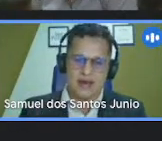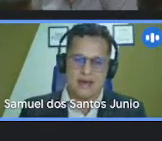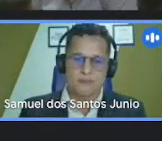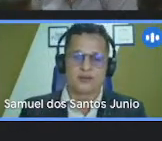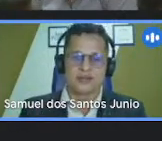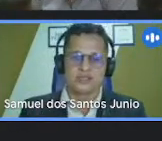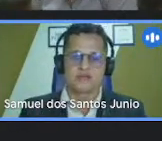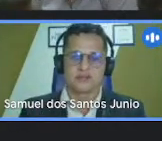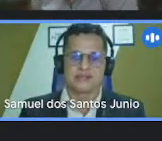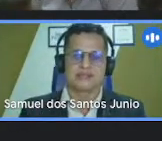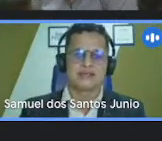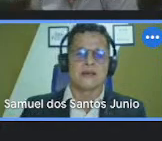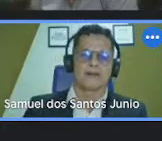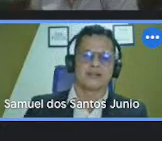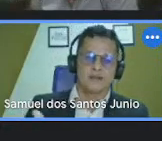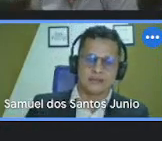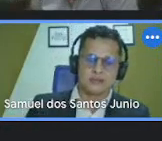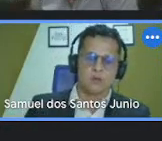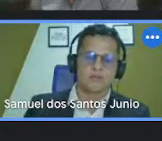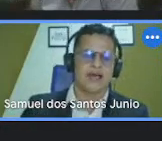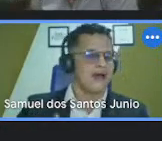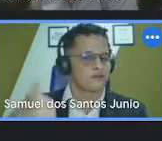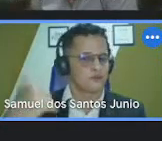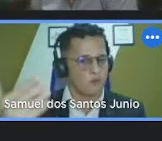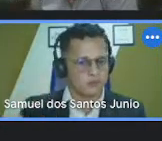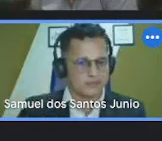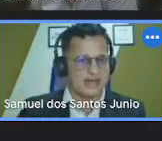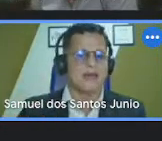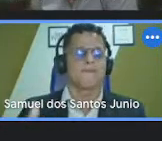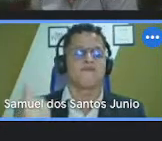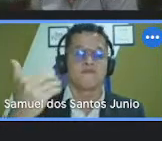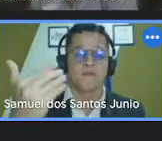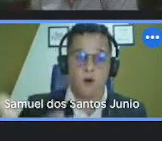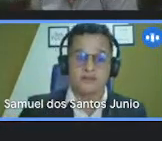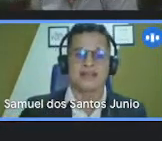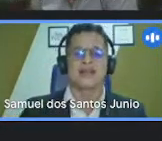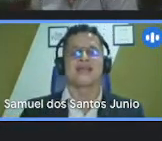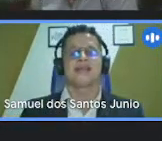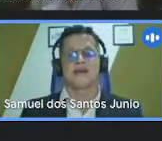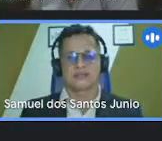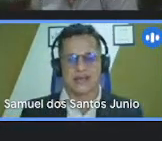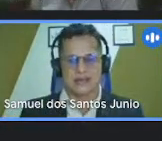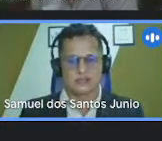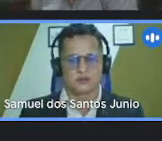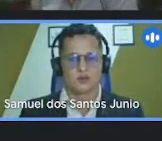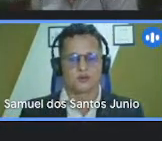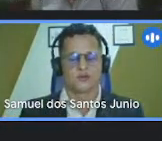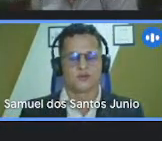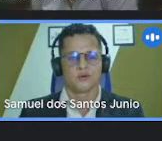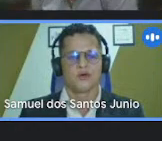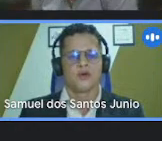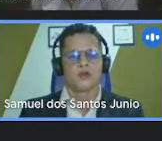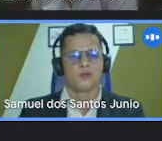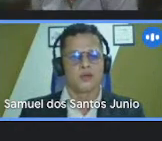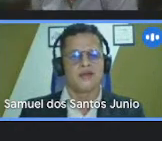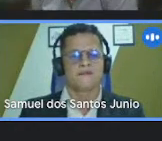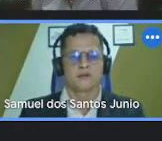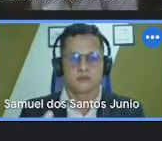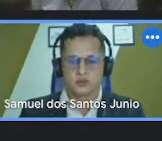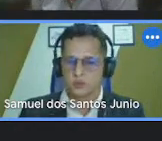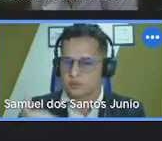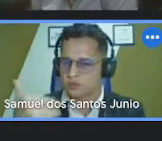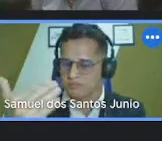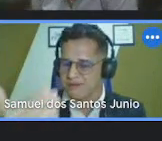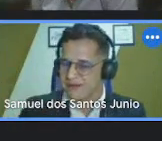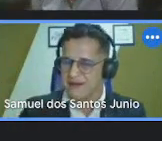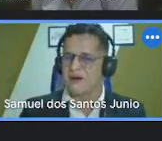é importante que vocês mantenham esse contato com o CEP, voltem aqui ao site do IFRO,